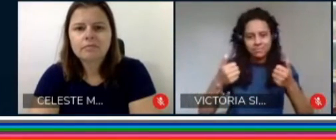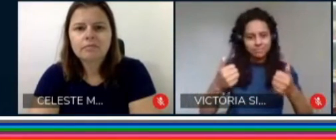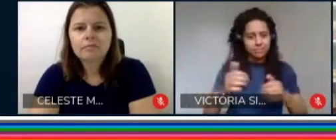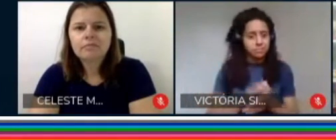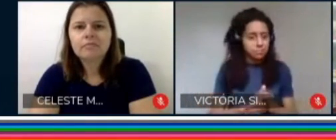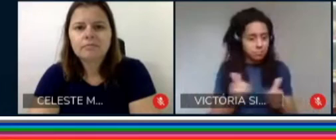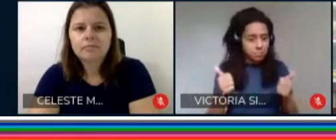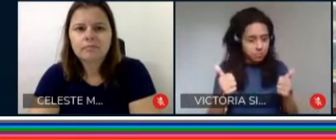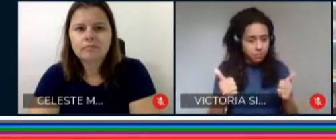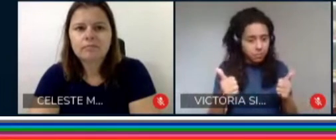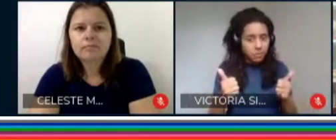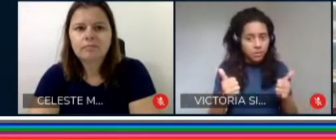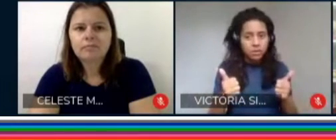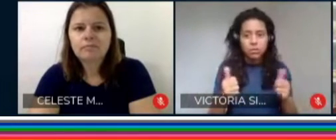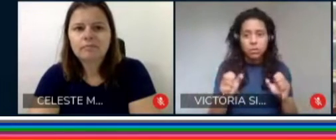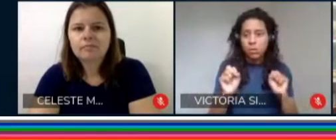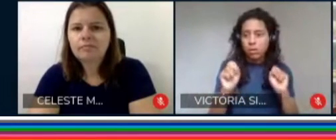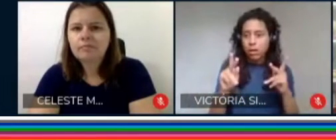se